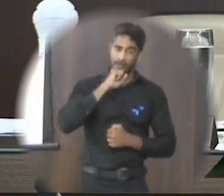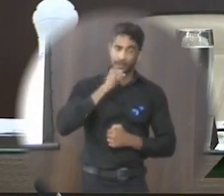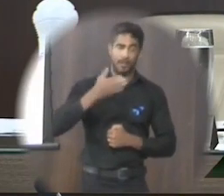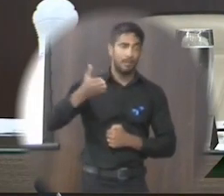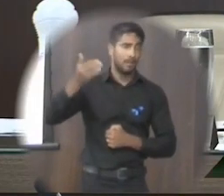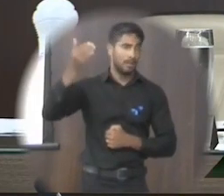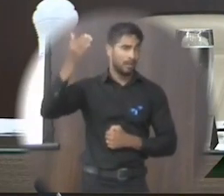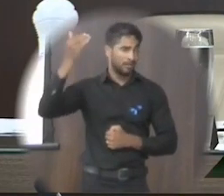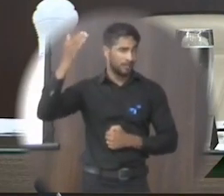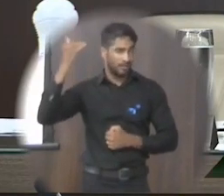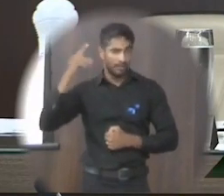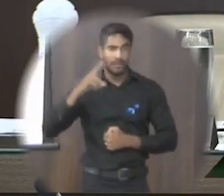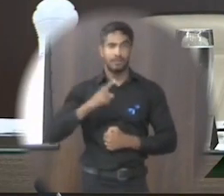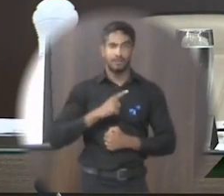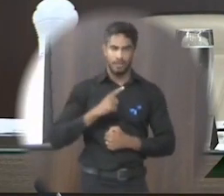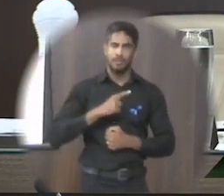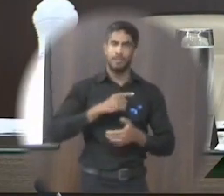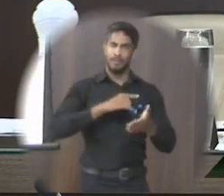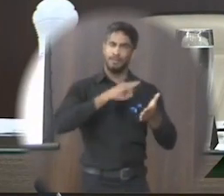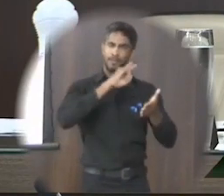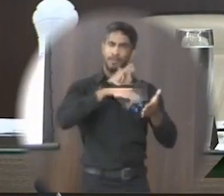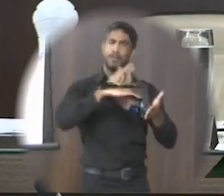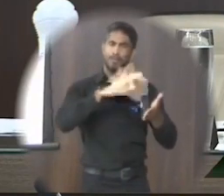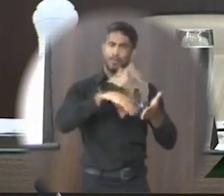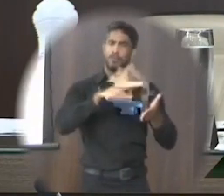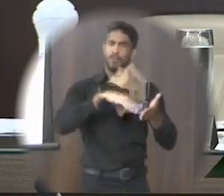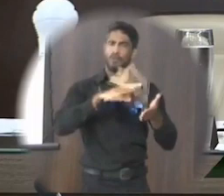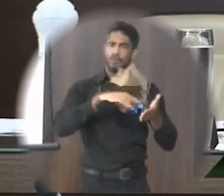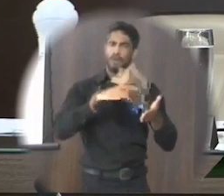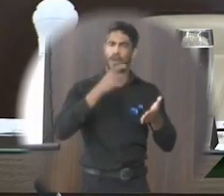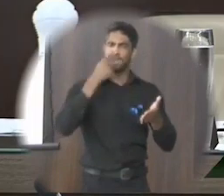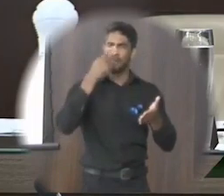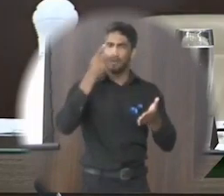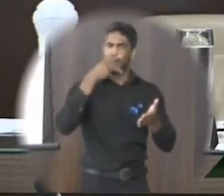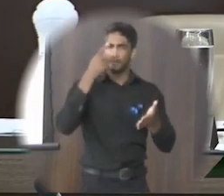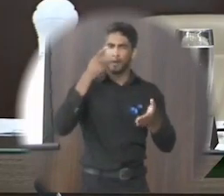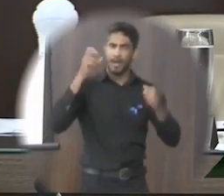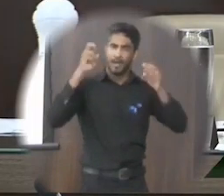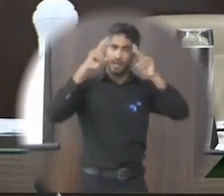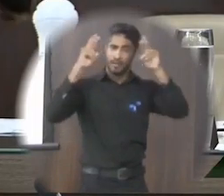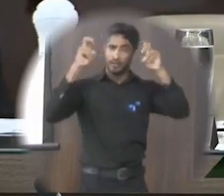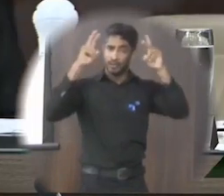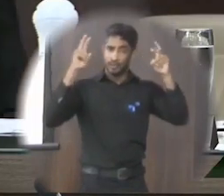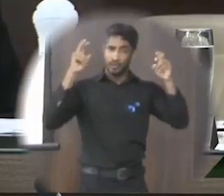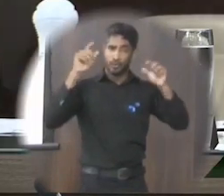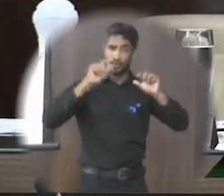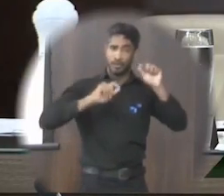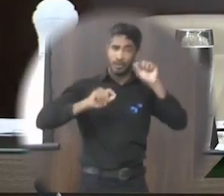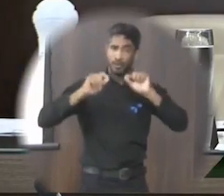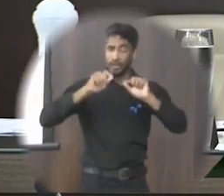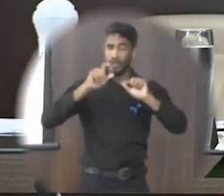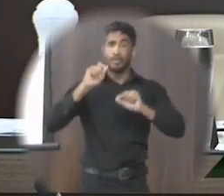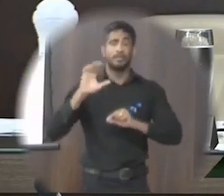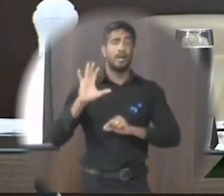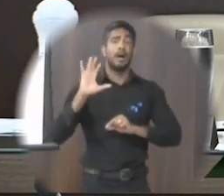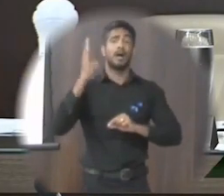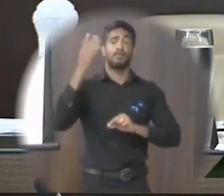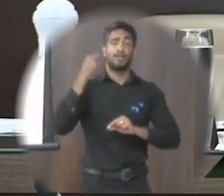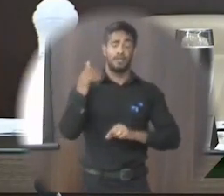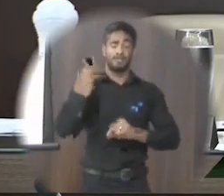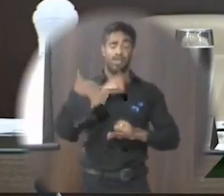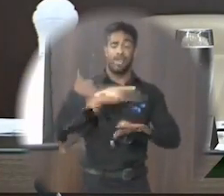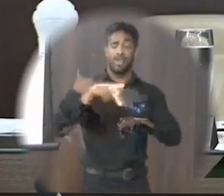Recentemente, teve até uma matéria a esse cunho falando, né, sobre a questão do que tem acontecido no nosso